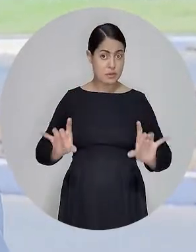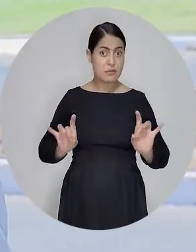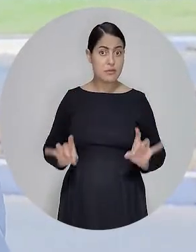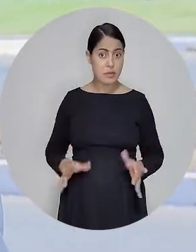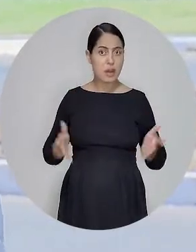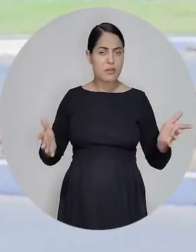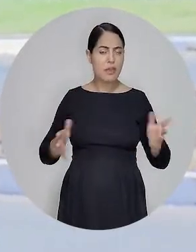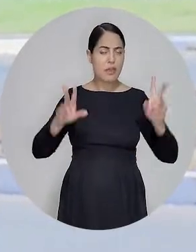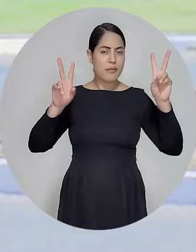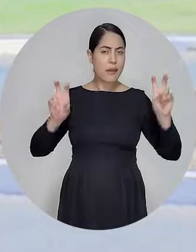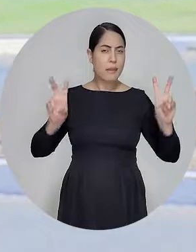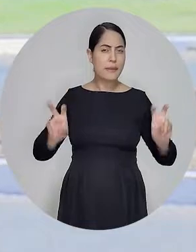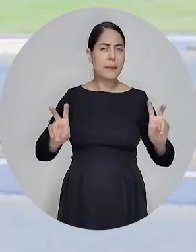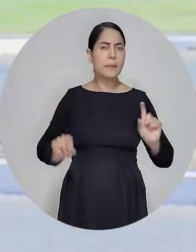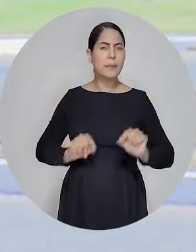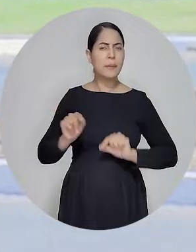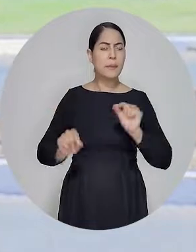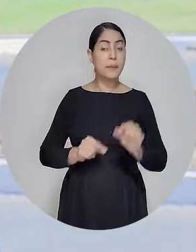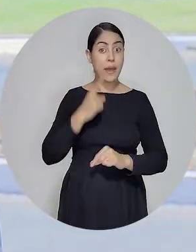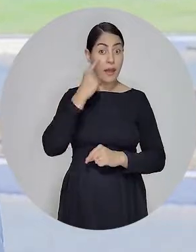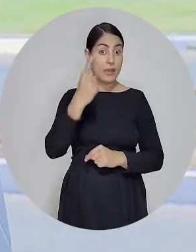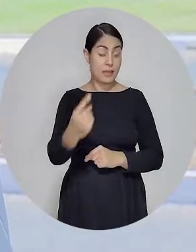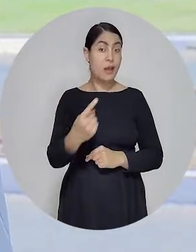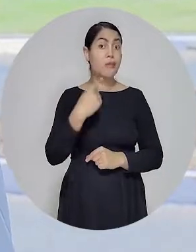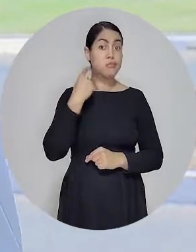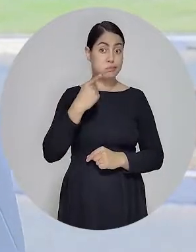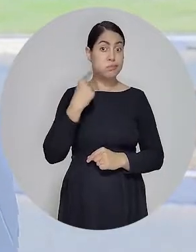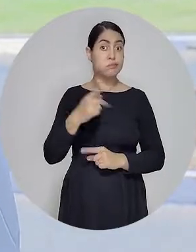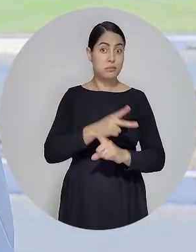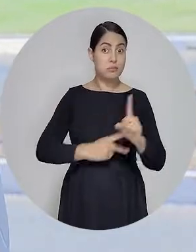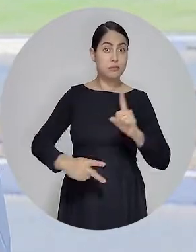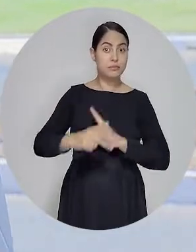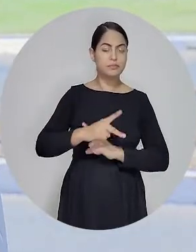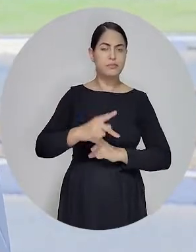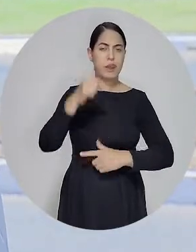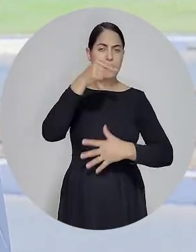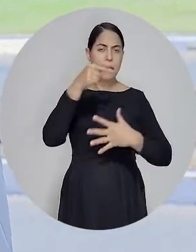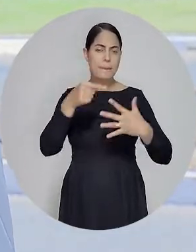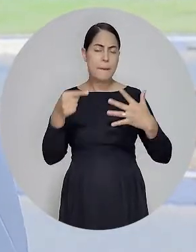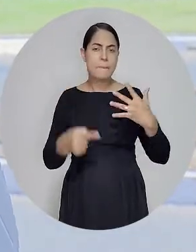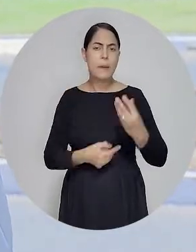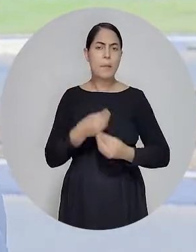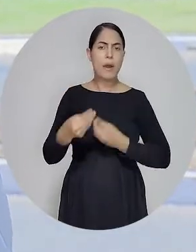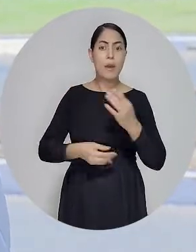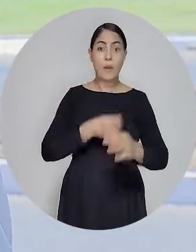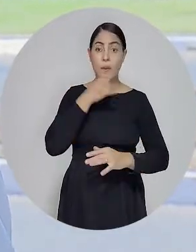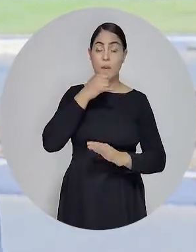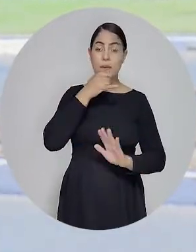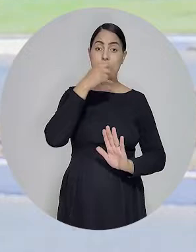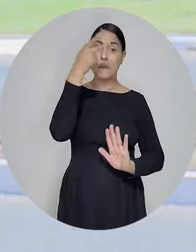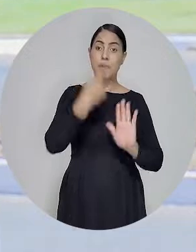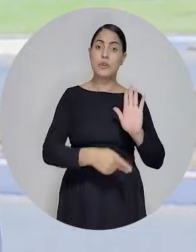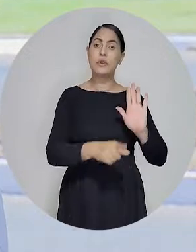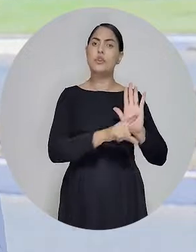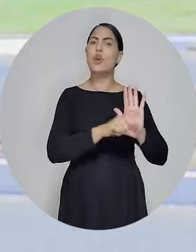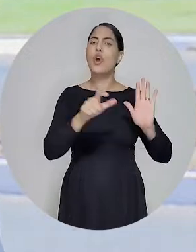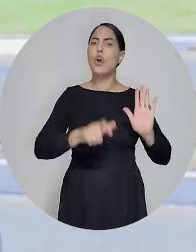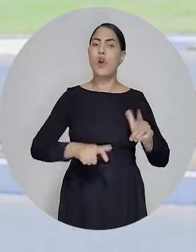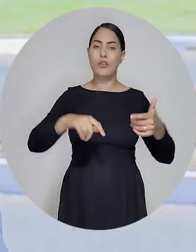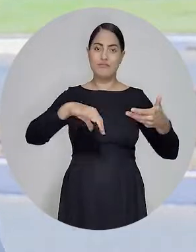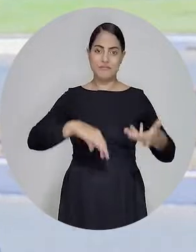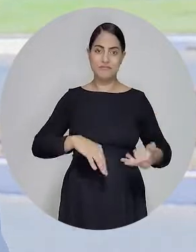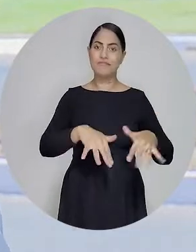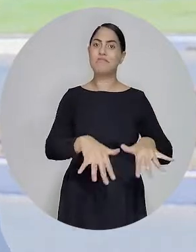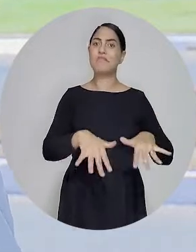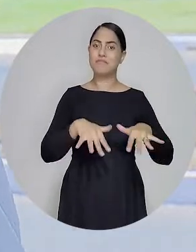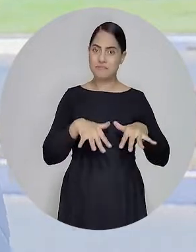Direito Previdenciário se reuniu para debater assuntos de interesse da advocacia previdenciária. Dentre eles, projetos